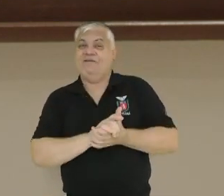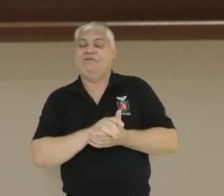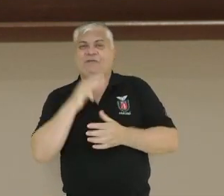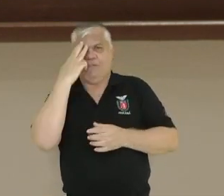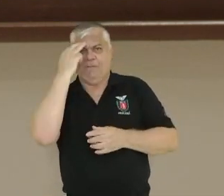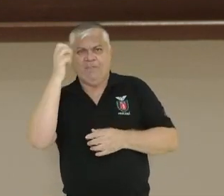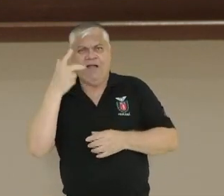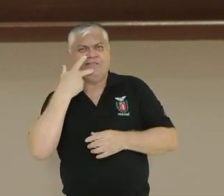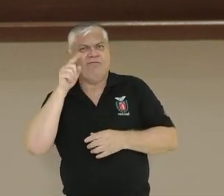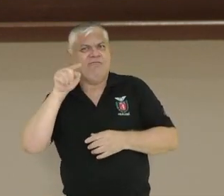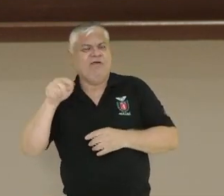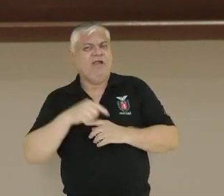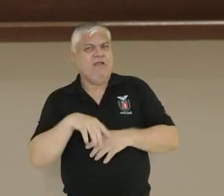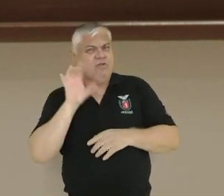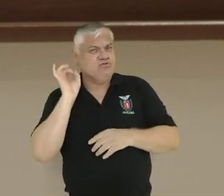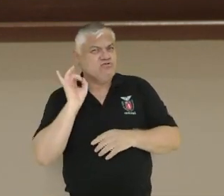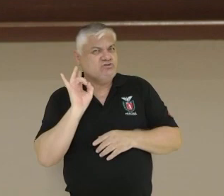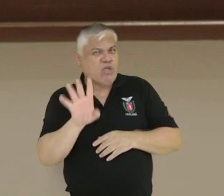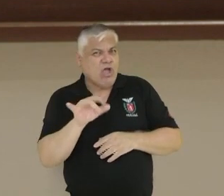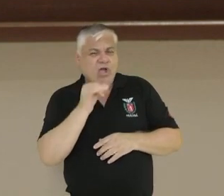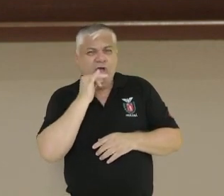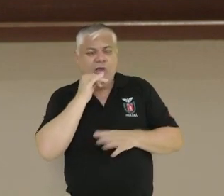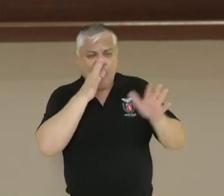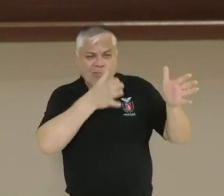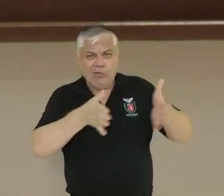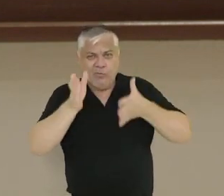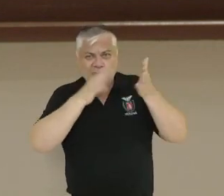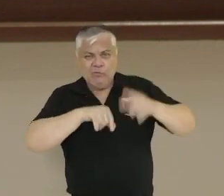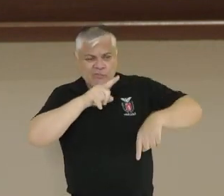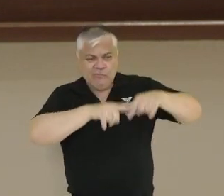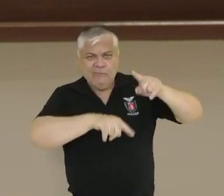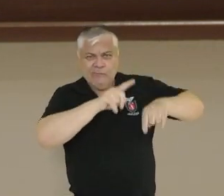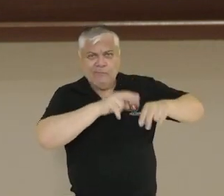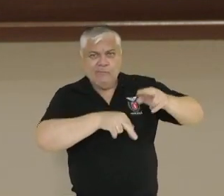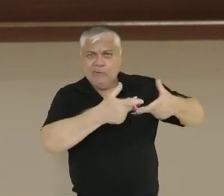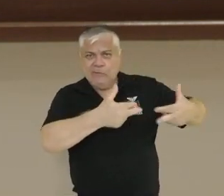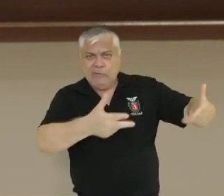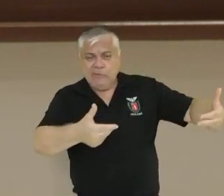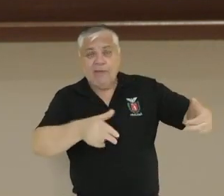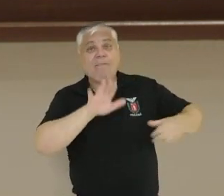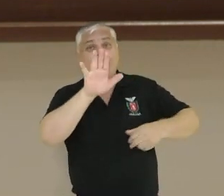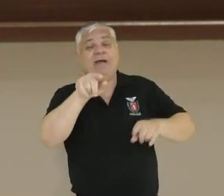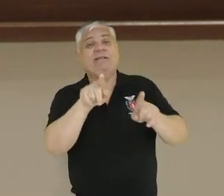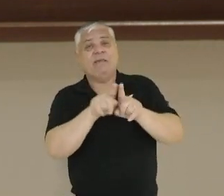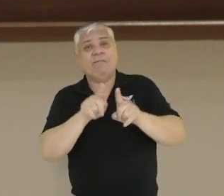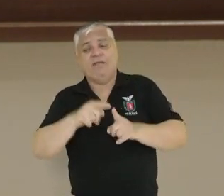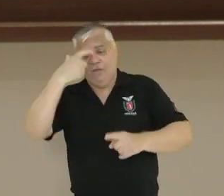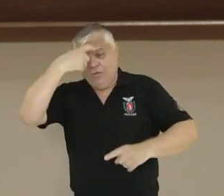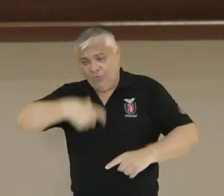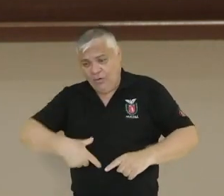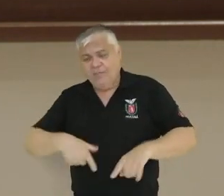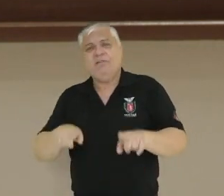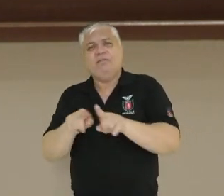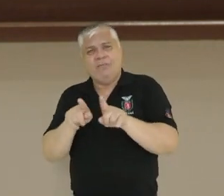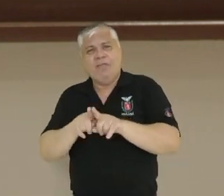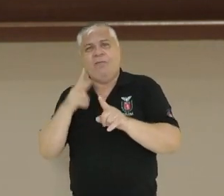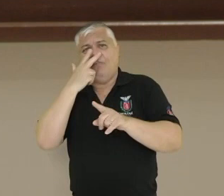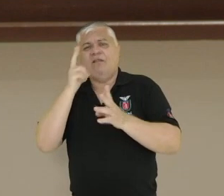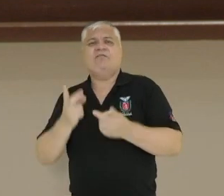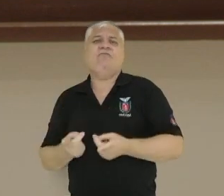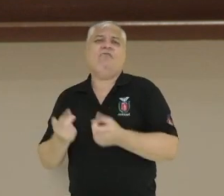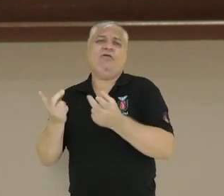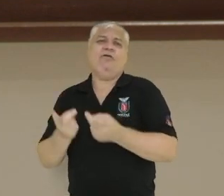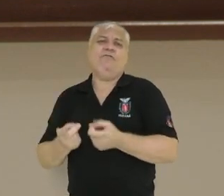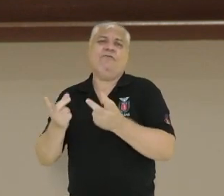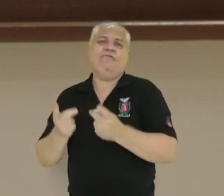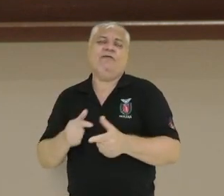que diz que não só se produz mercadorias nesse mundo capitalista, mas os homens também foram coisificados, transformados